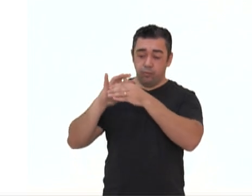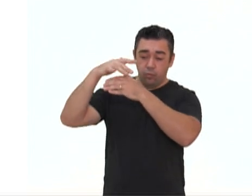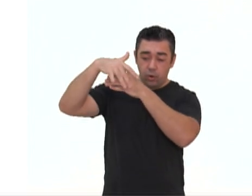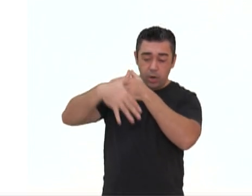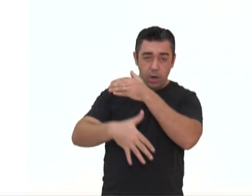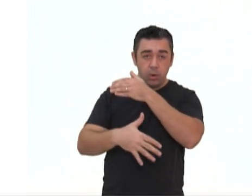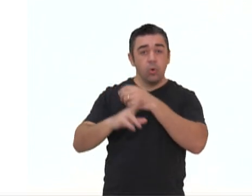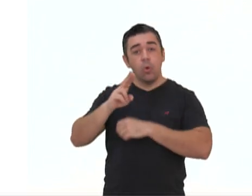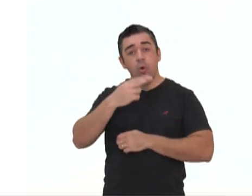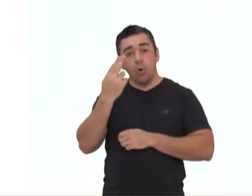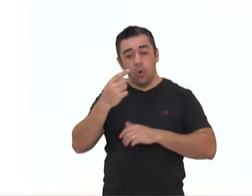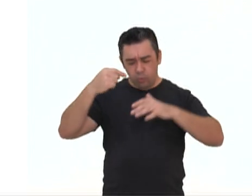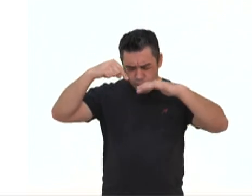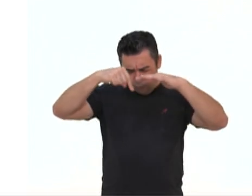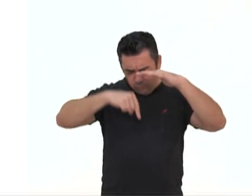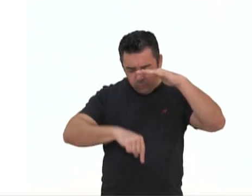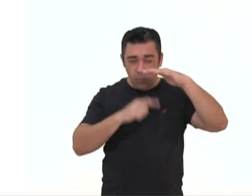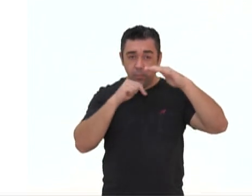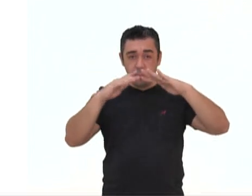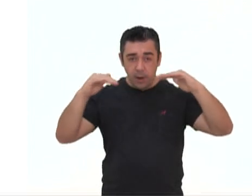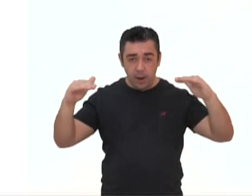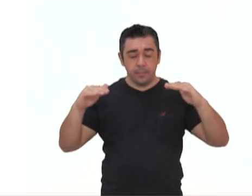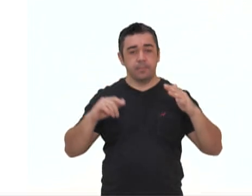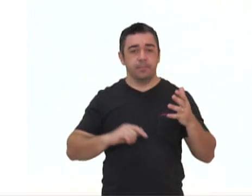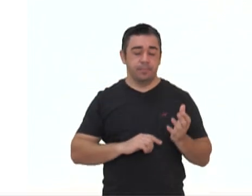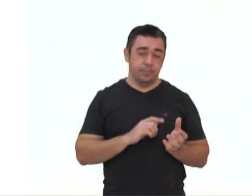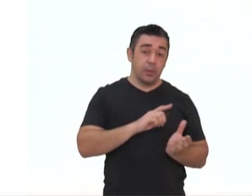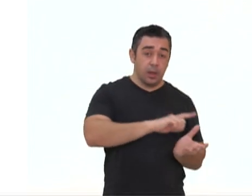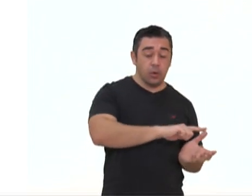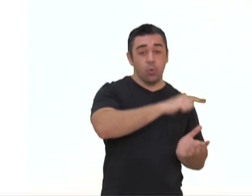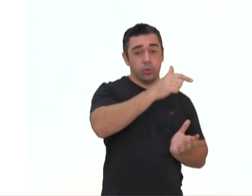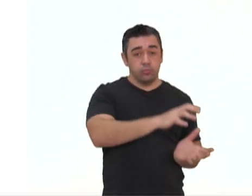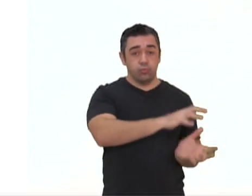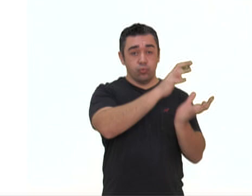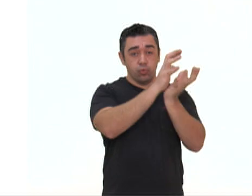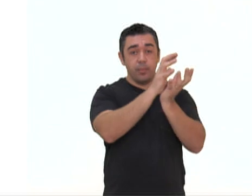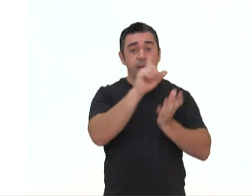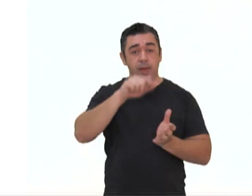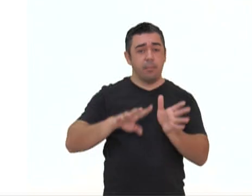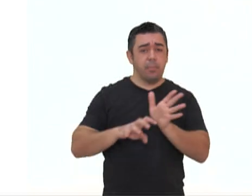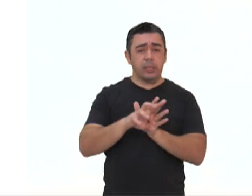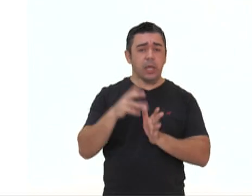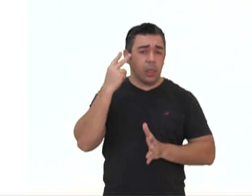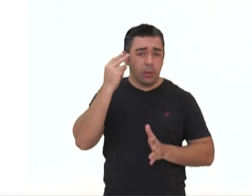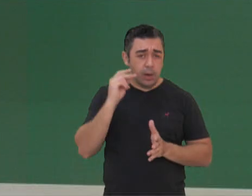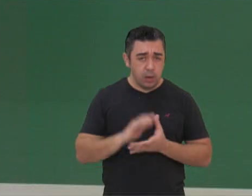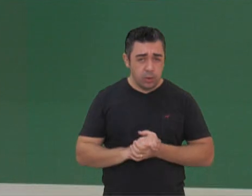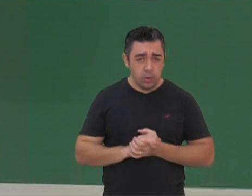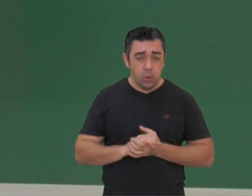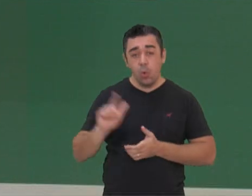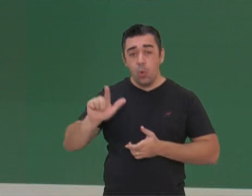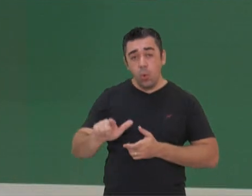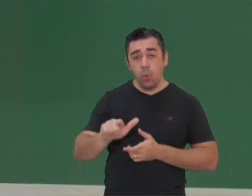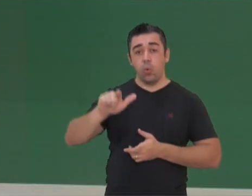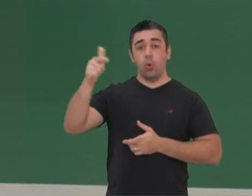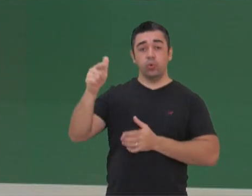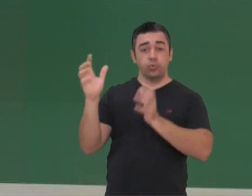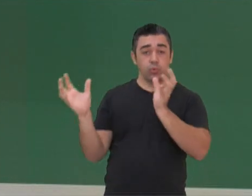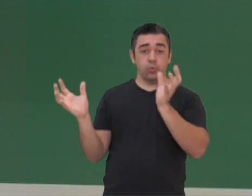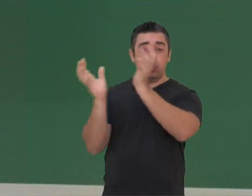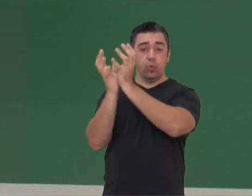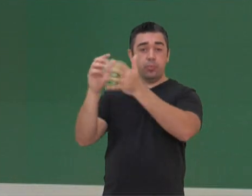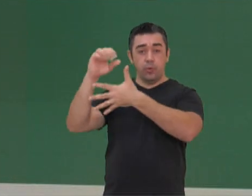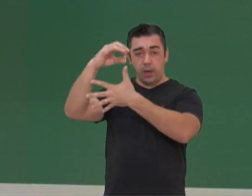E a bactéria, que são as outras bactérias, as normais e as cianobactérias, tá? Todos os outros reinos estão dentro de um